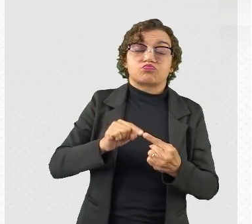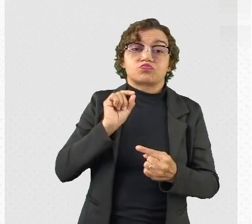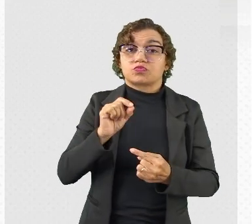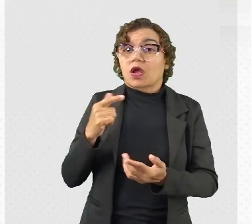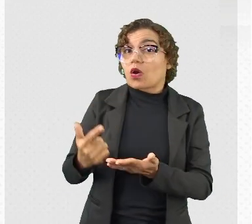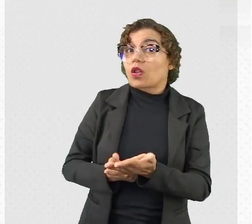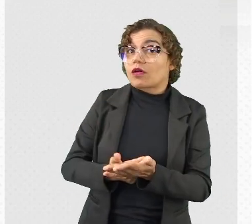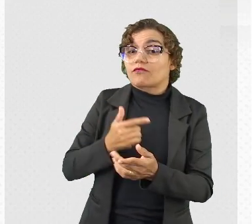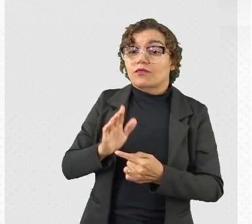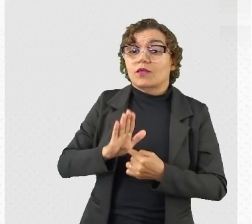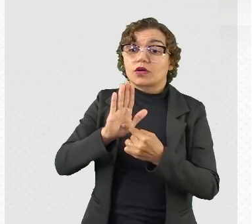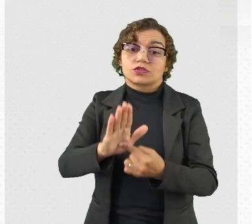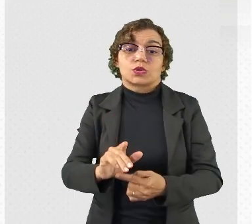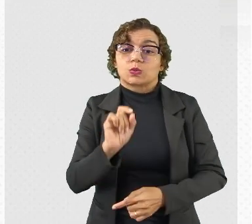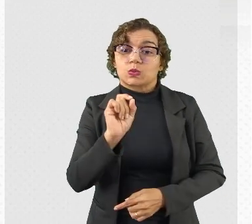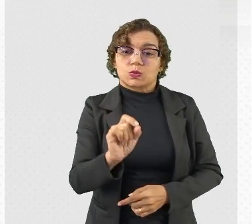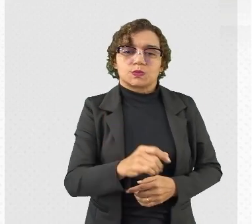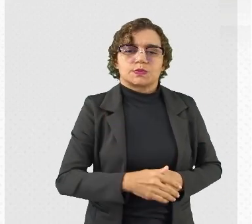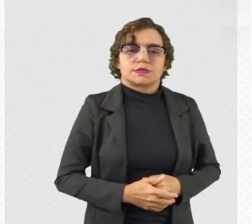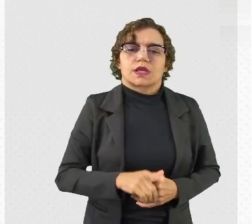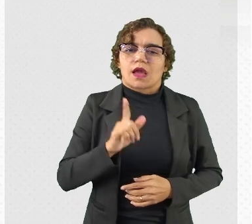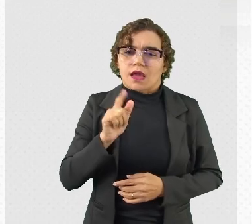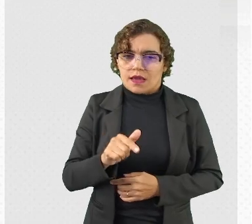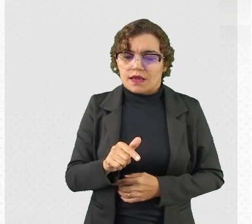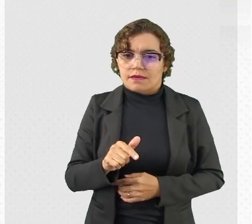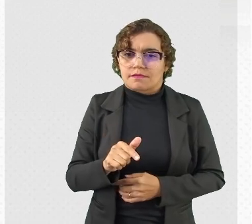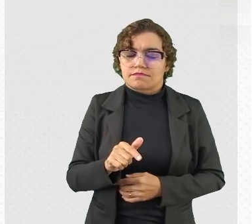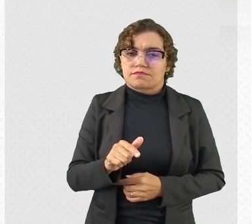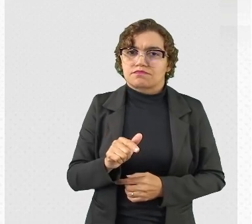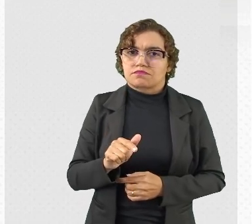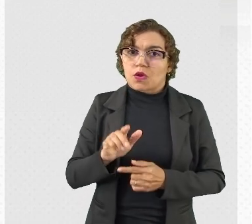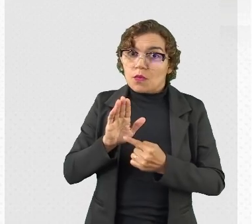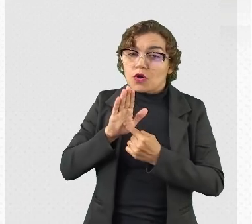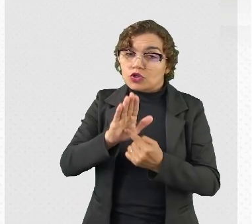obra, é mostrar para o príncipe